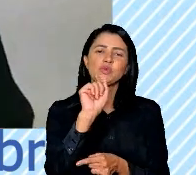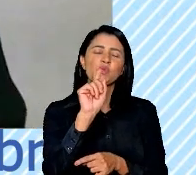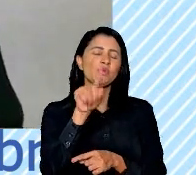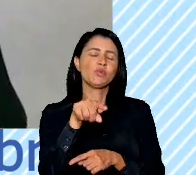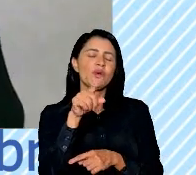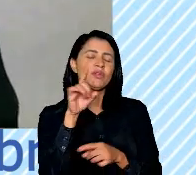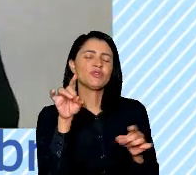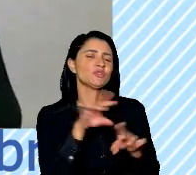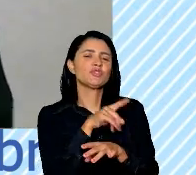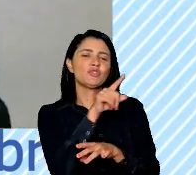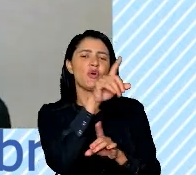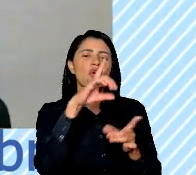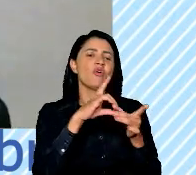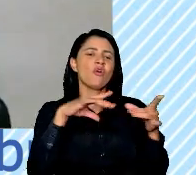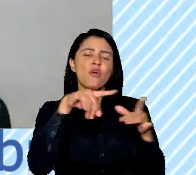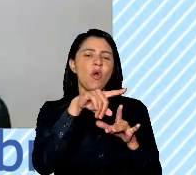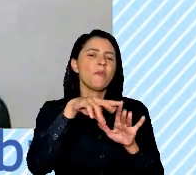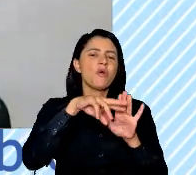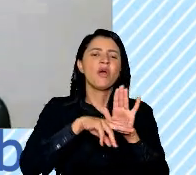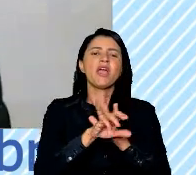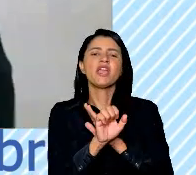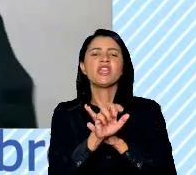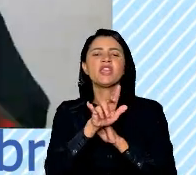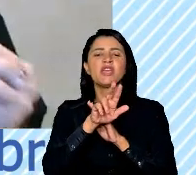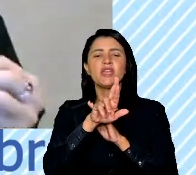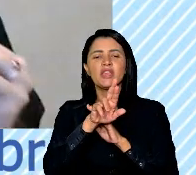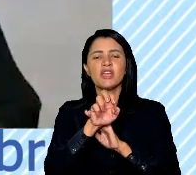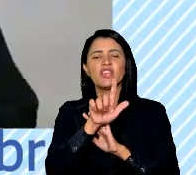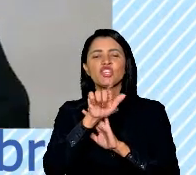considerá-la como regime político apenas.